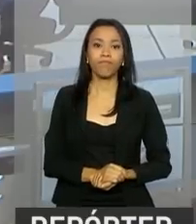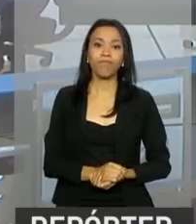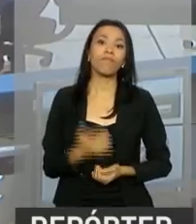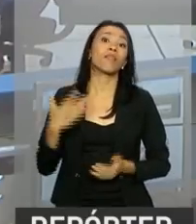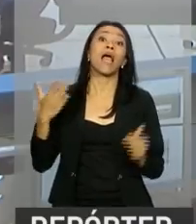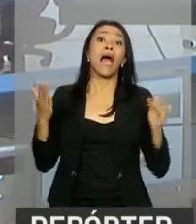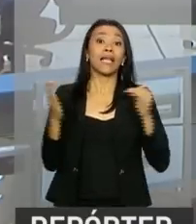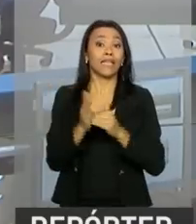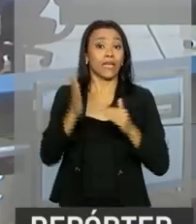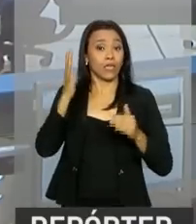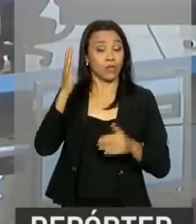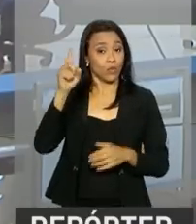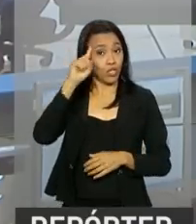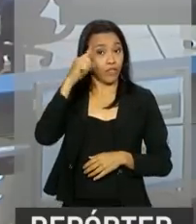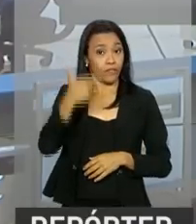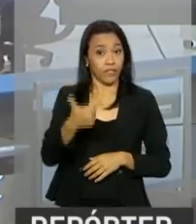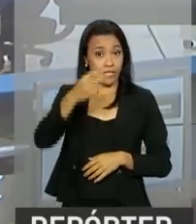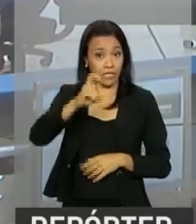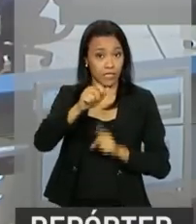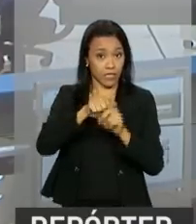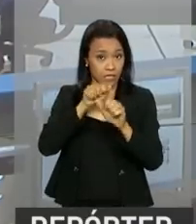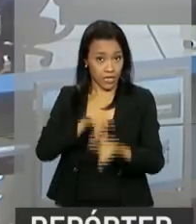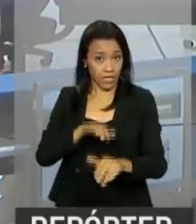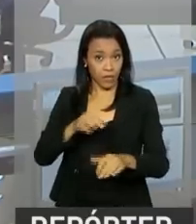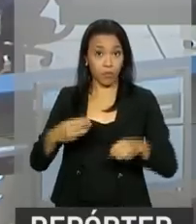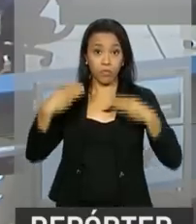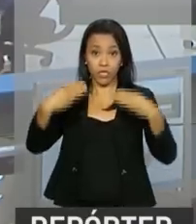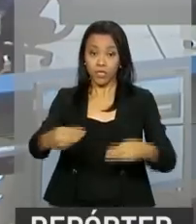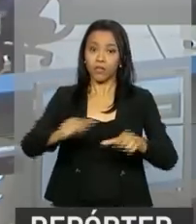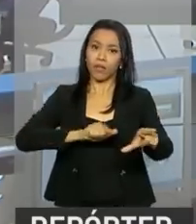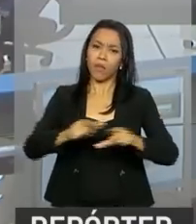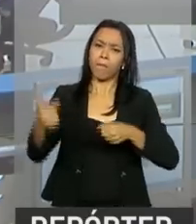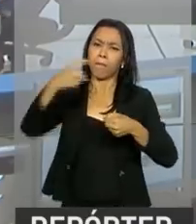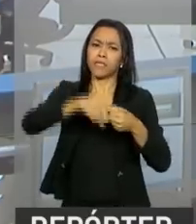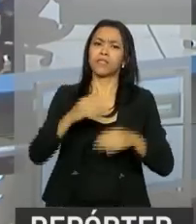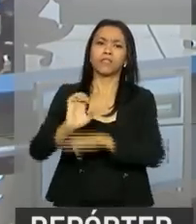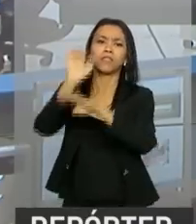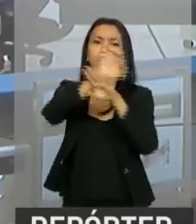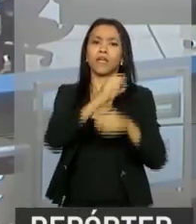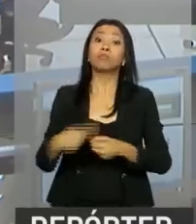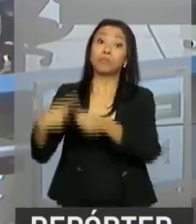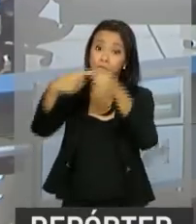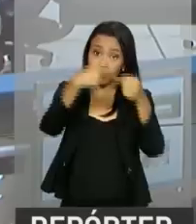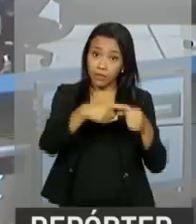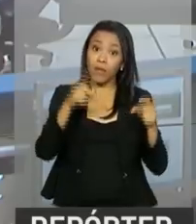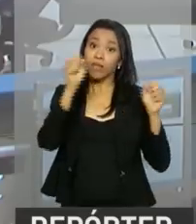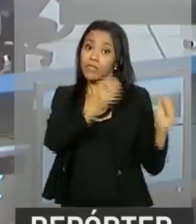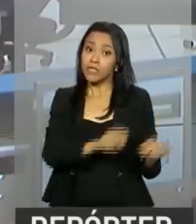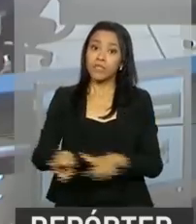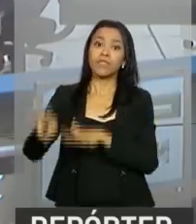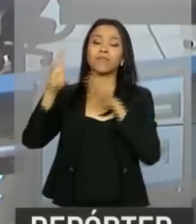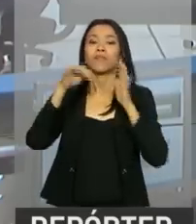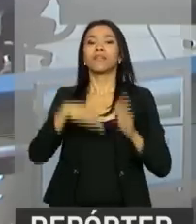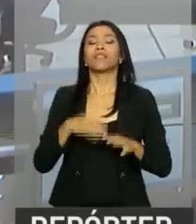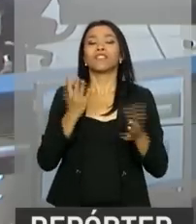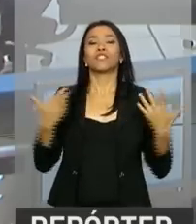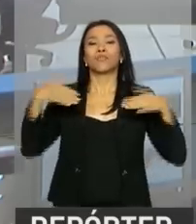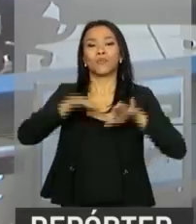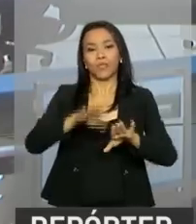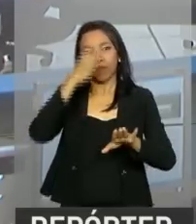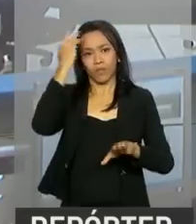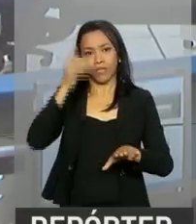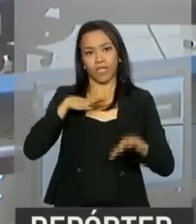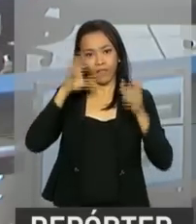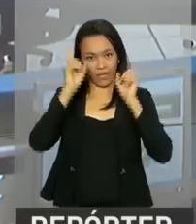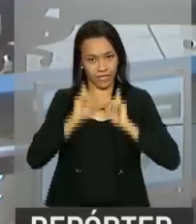até o dia 25 de setembro, o Ministério do Trabalho, em parceria com estados e municípios, realiza a Semana de Inclusão de Pessoas com